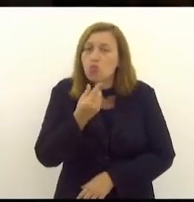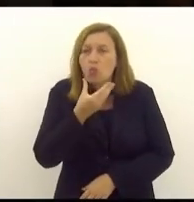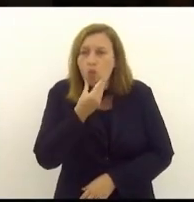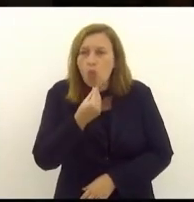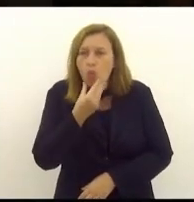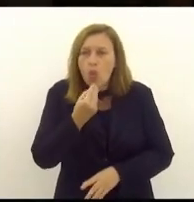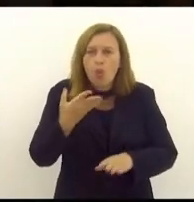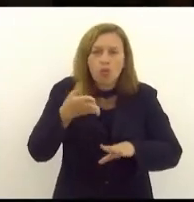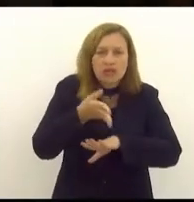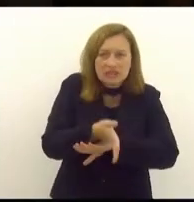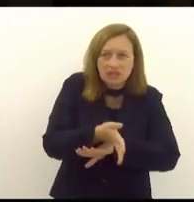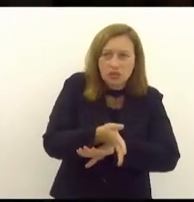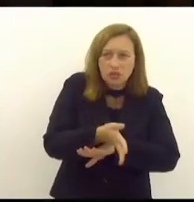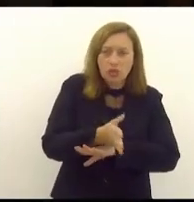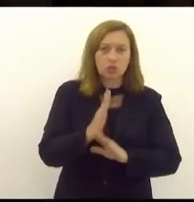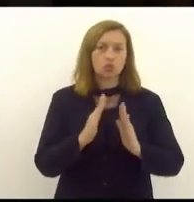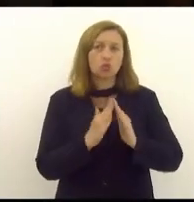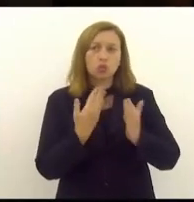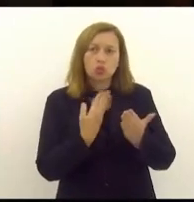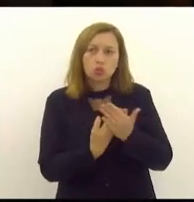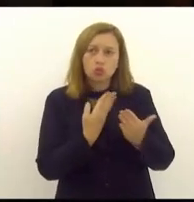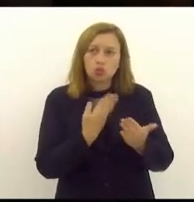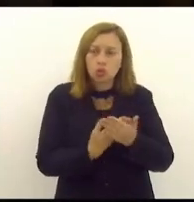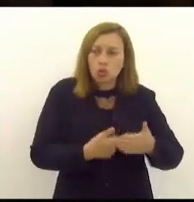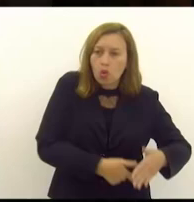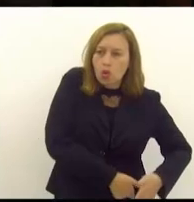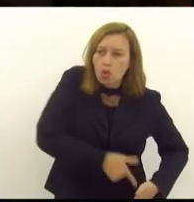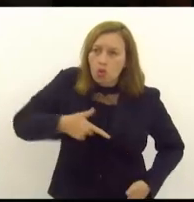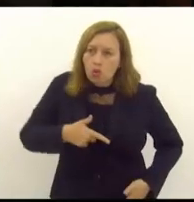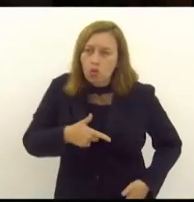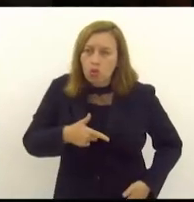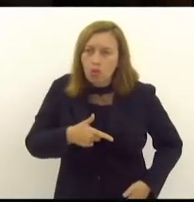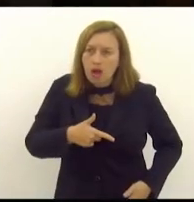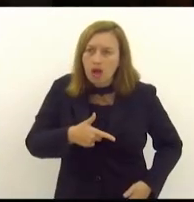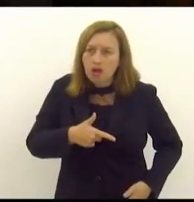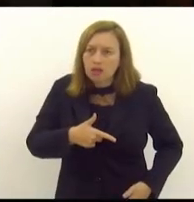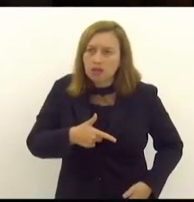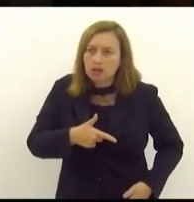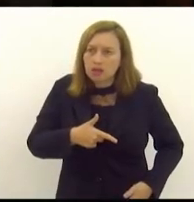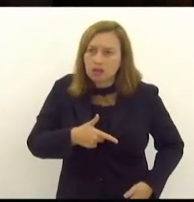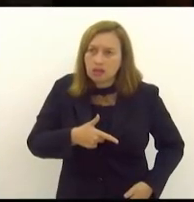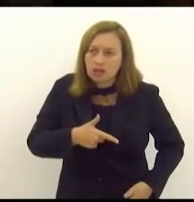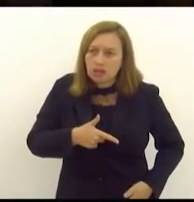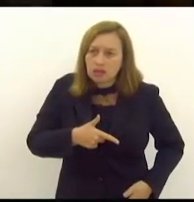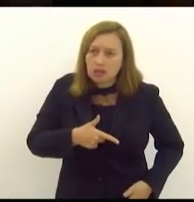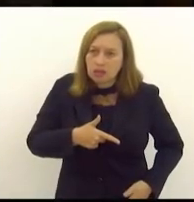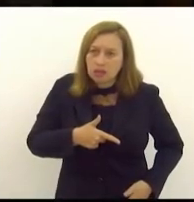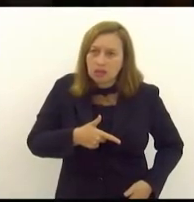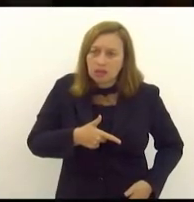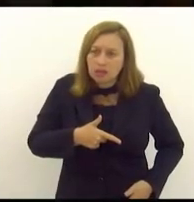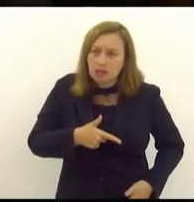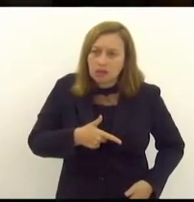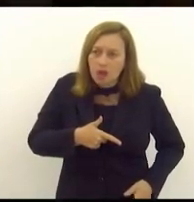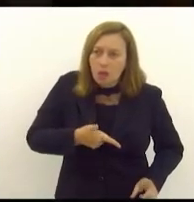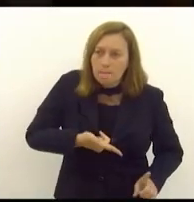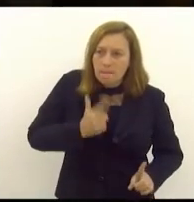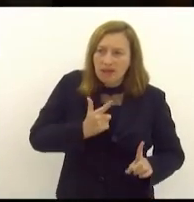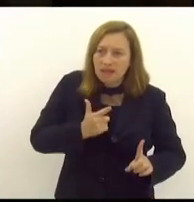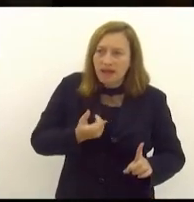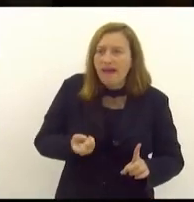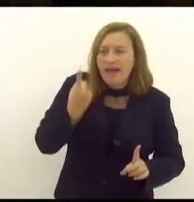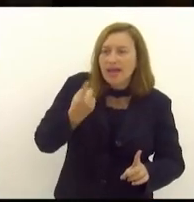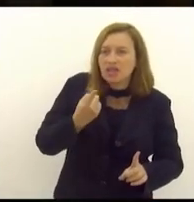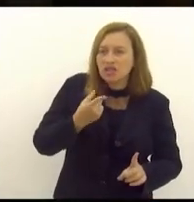adentrou a uma escola armado para agredir a sua ex-conheira a gente vê